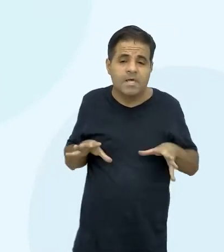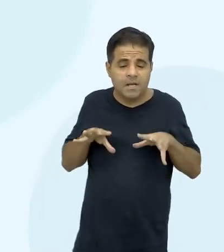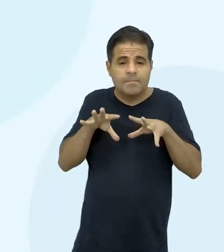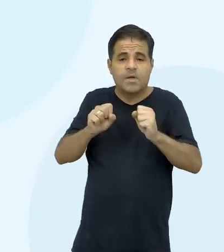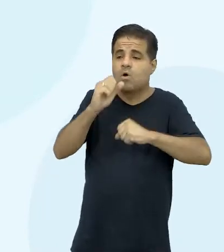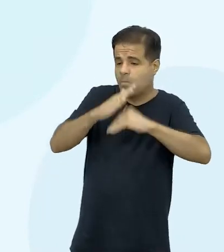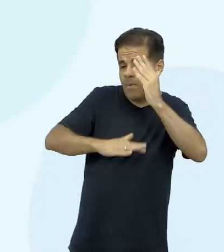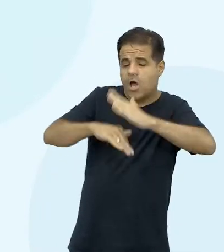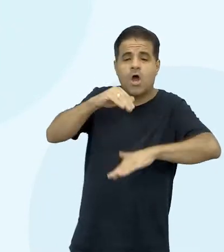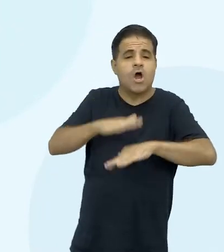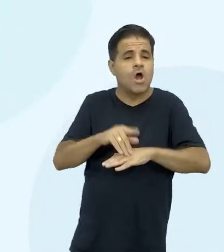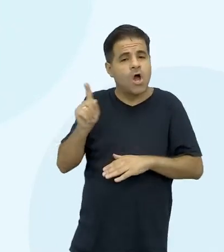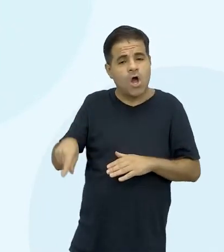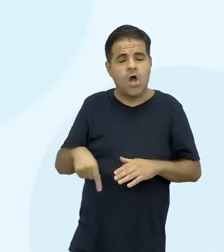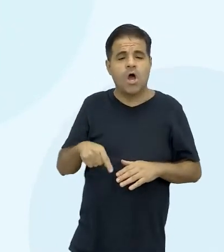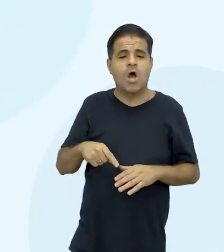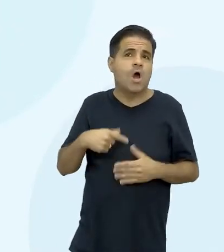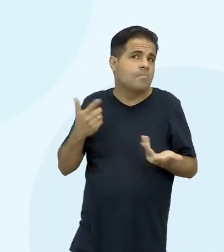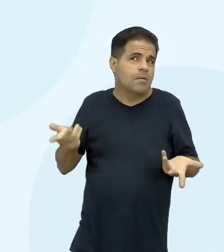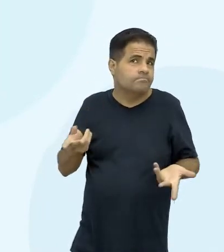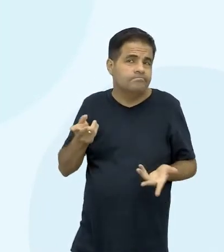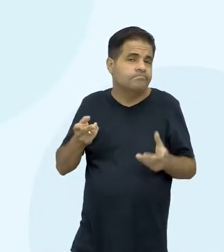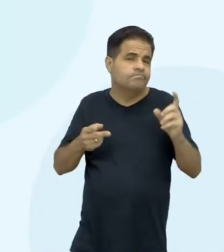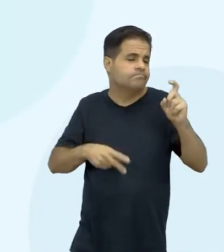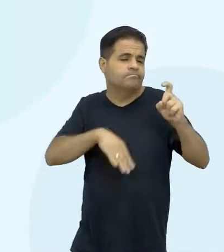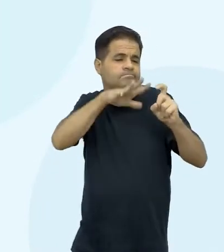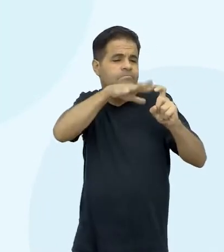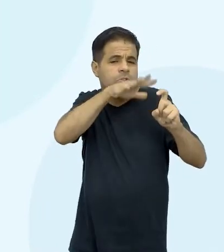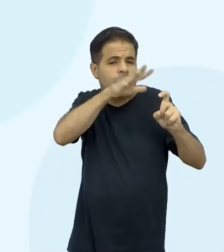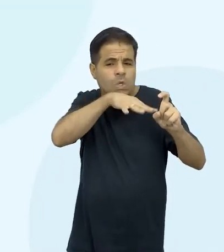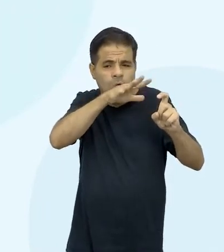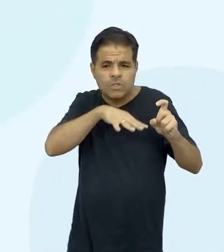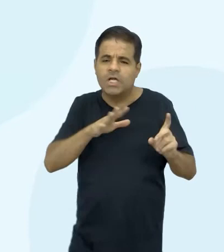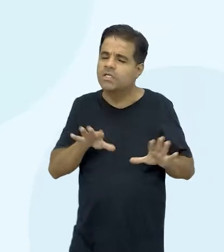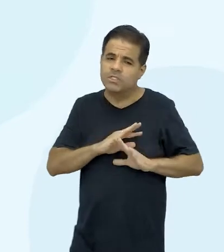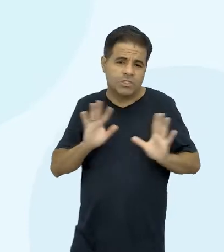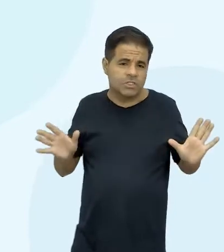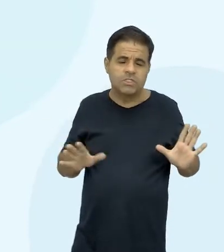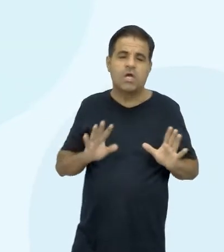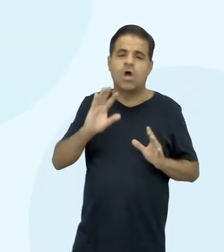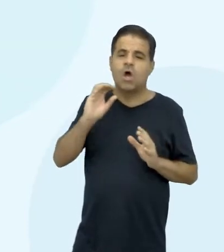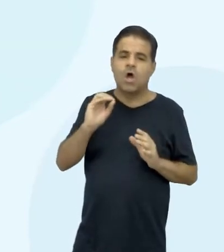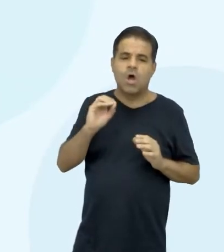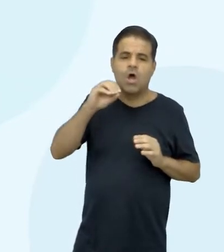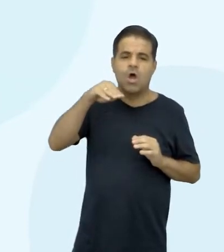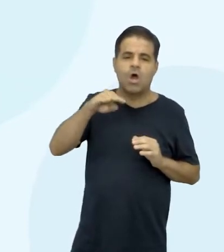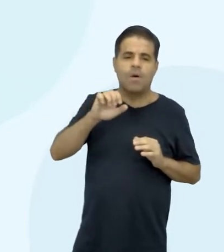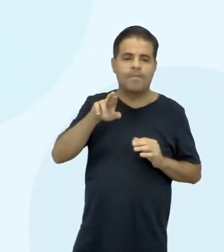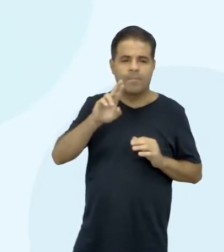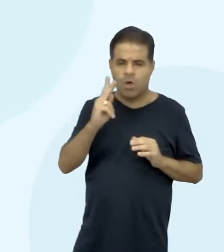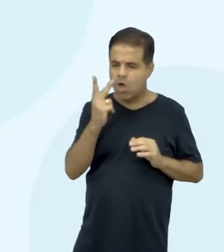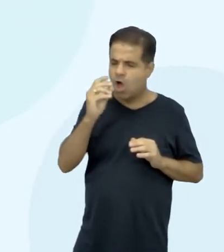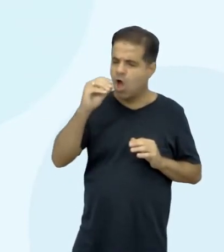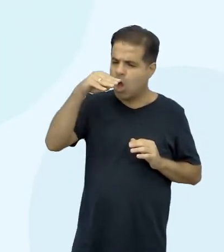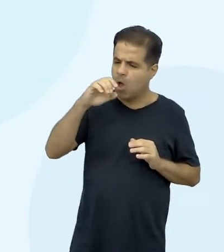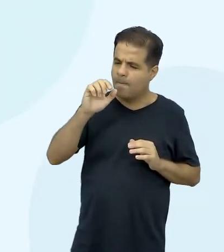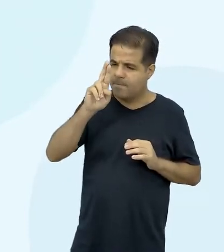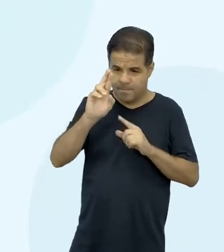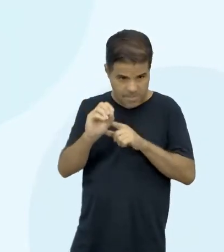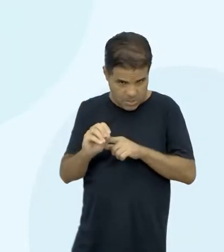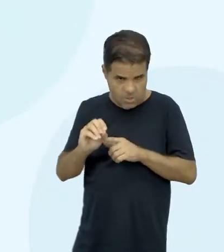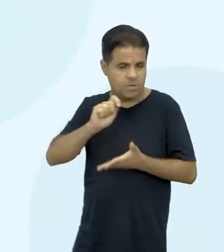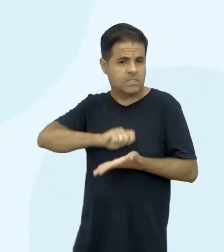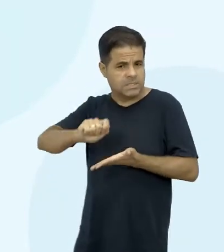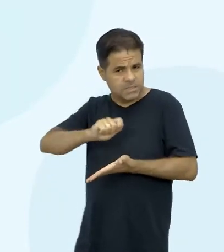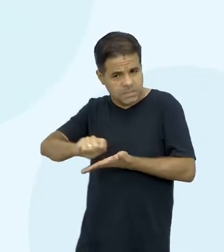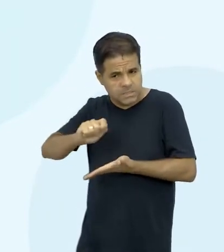uma obra de mitologia, né, uma obra conhecida, né, do Homero, né, o autor é o Homero, e